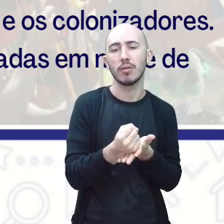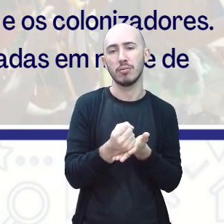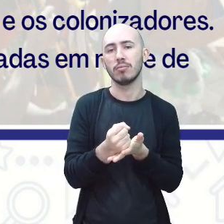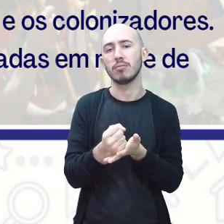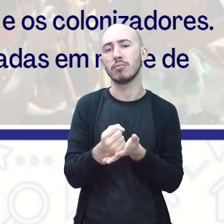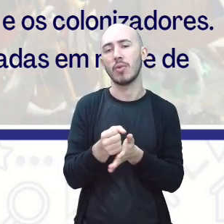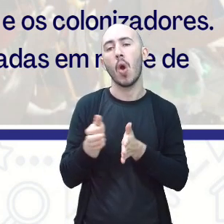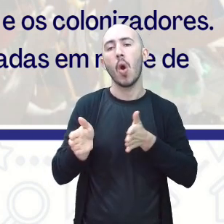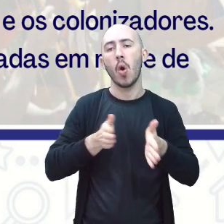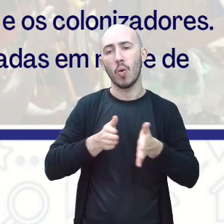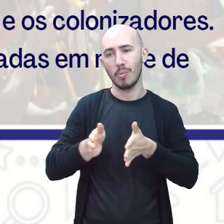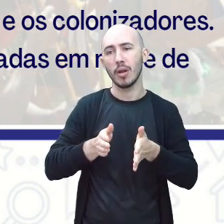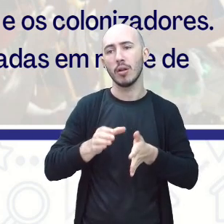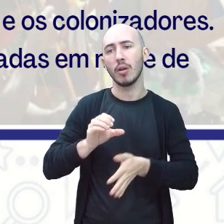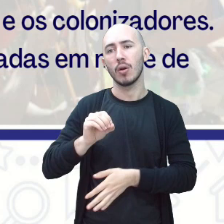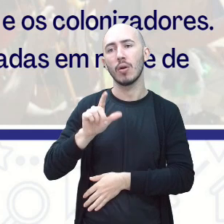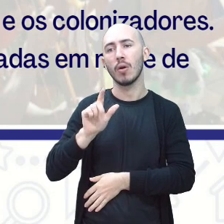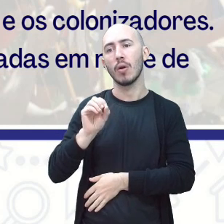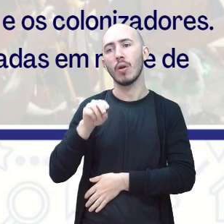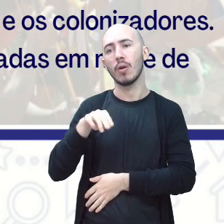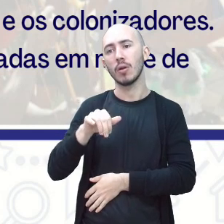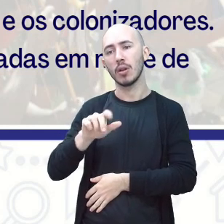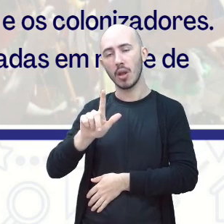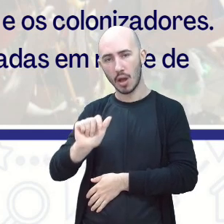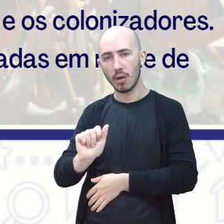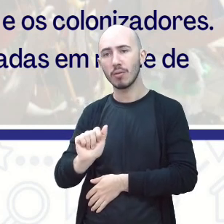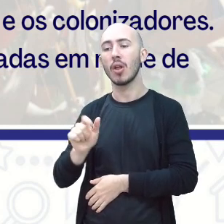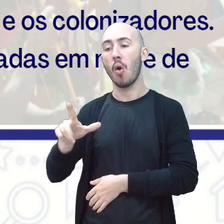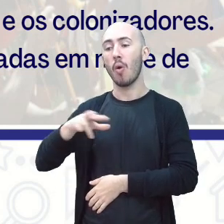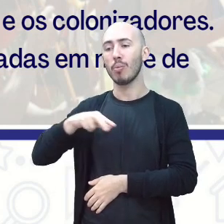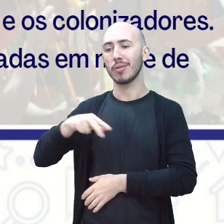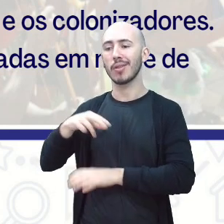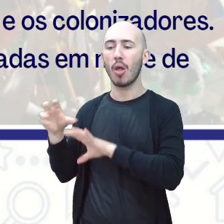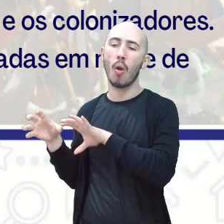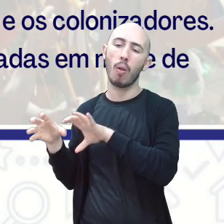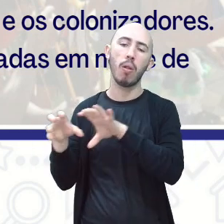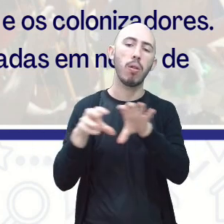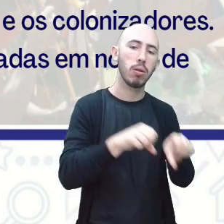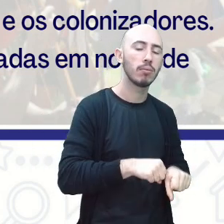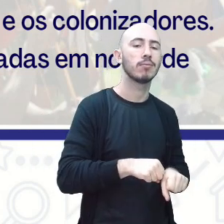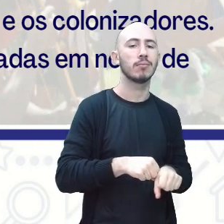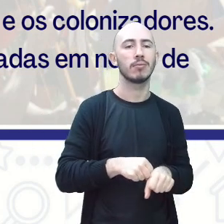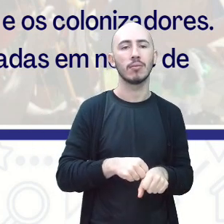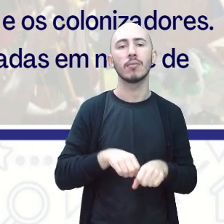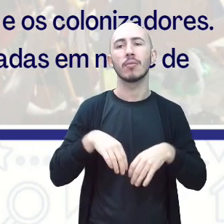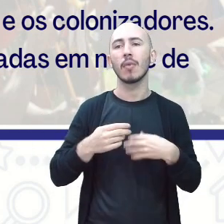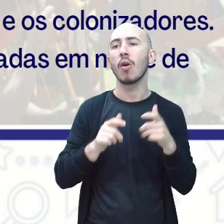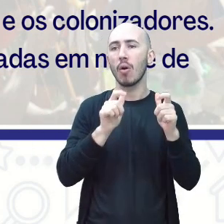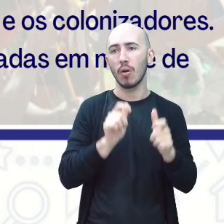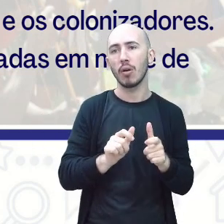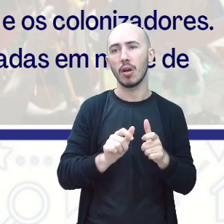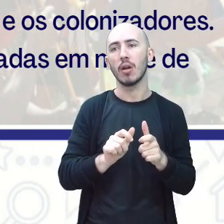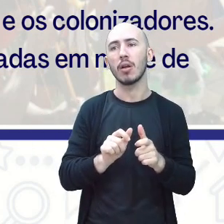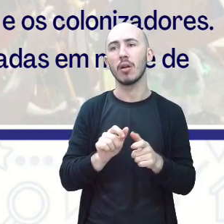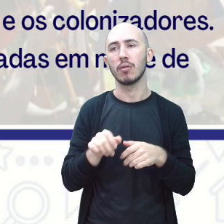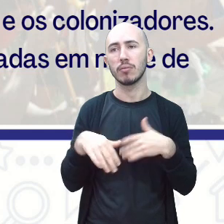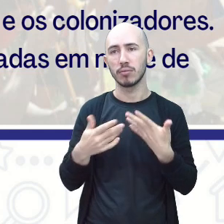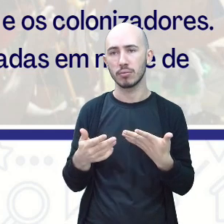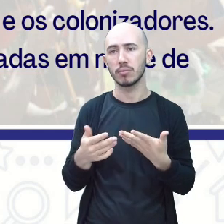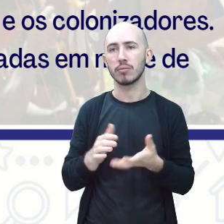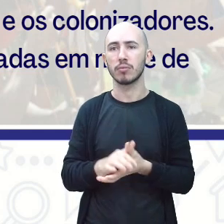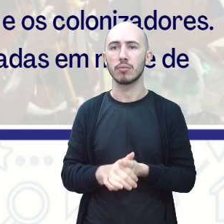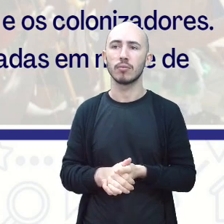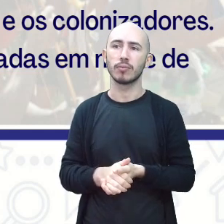período colonial mostram essa invasão por parte dos portugueses e registram que a antiga vila de Simbres, né, hoje uma aldeia